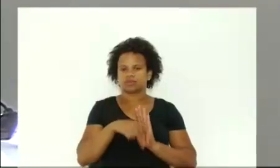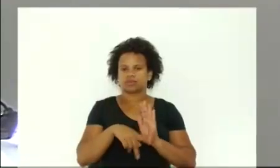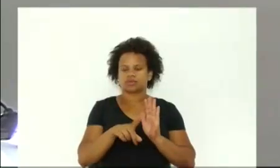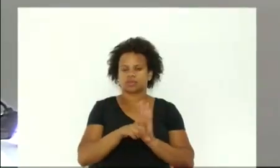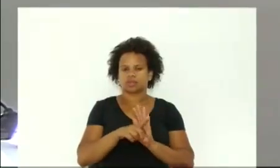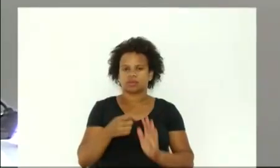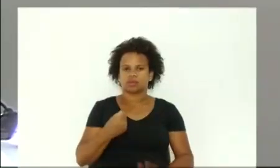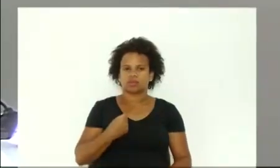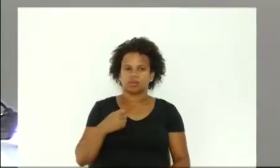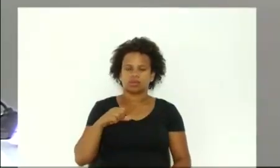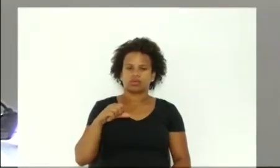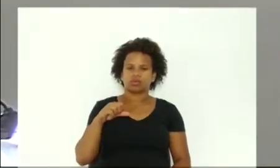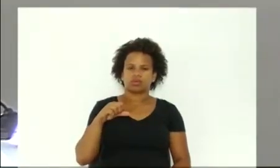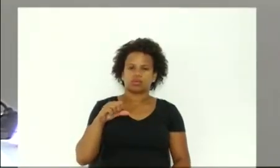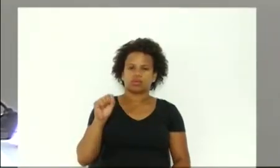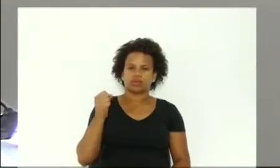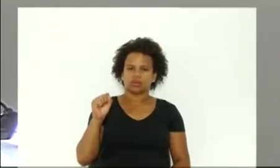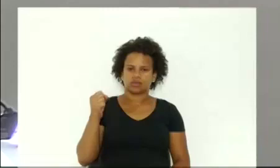número